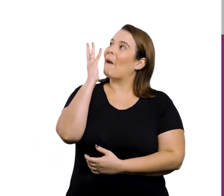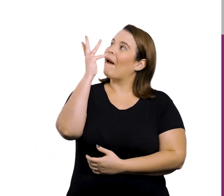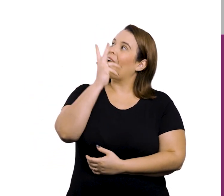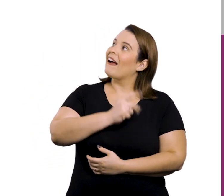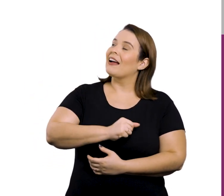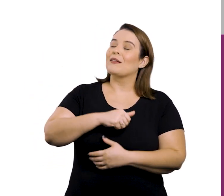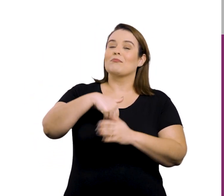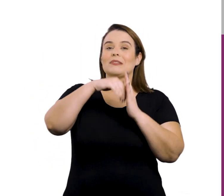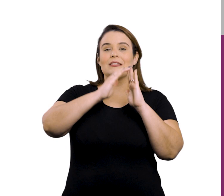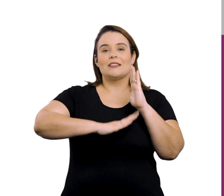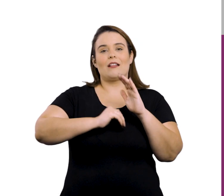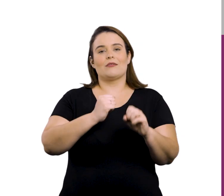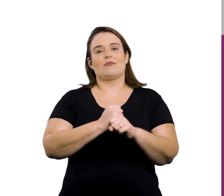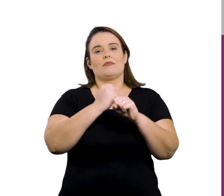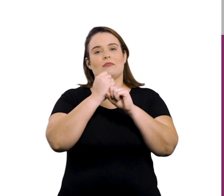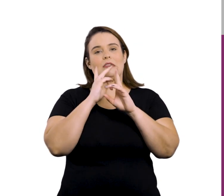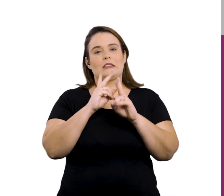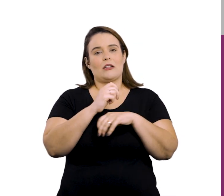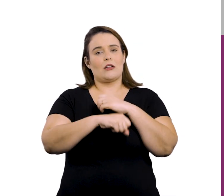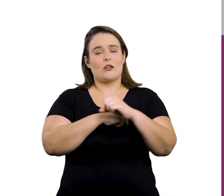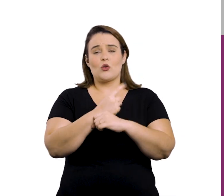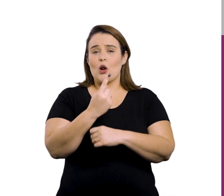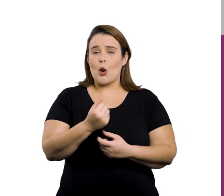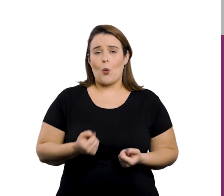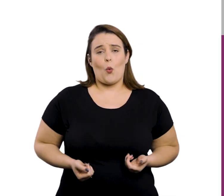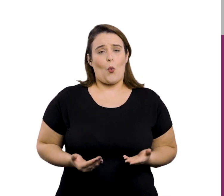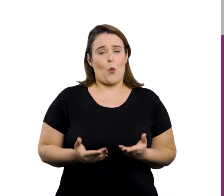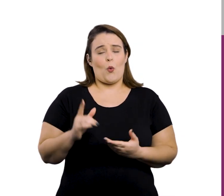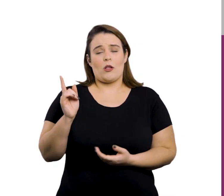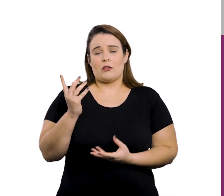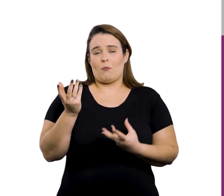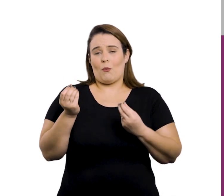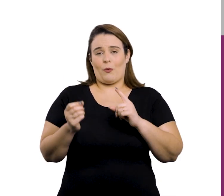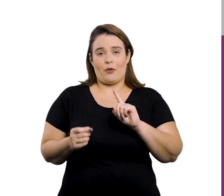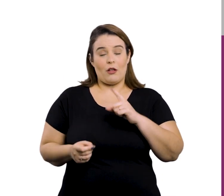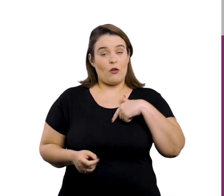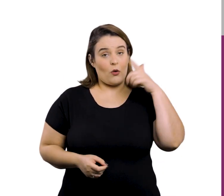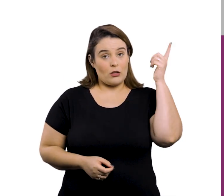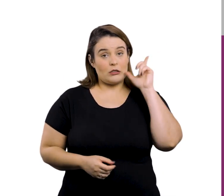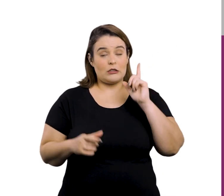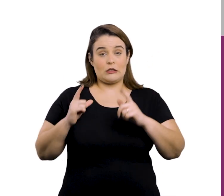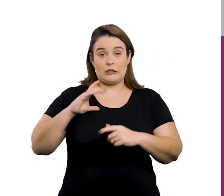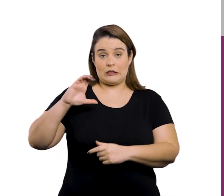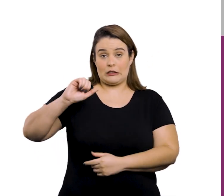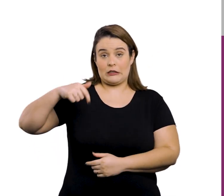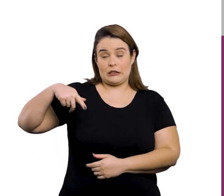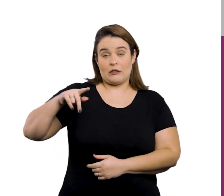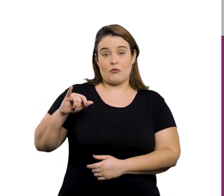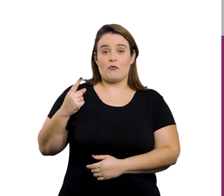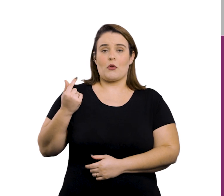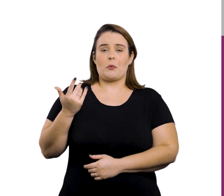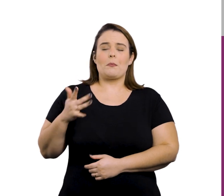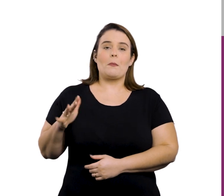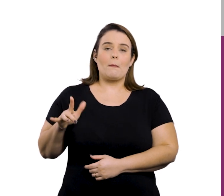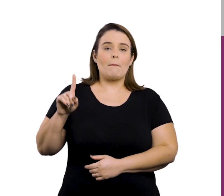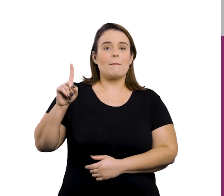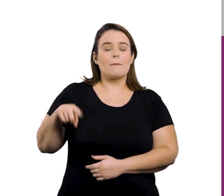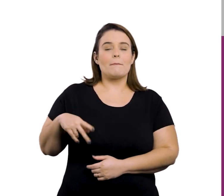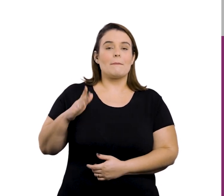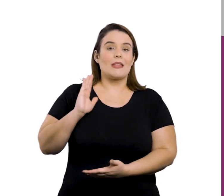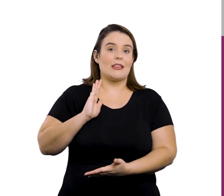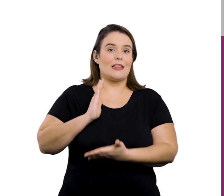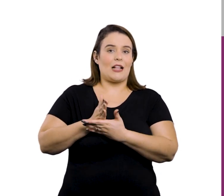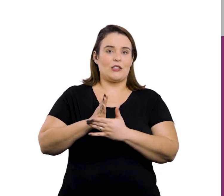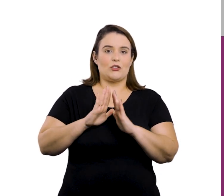funcionamento, uma escola bonita, pintada e reformada todo ano. Isso não custa muito. Eu consigo obter o CAQI